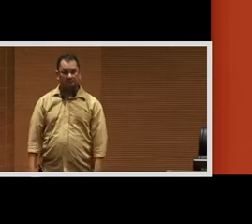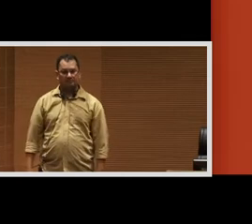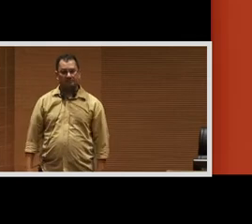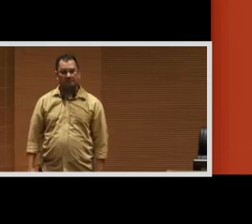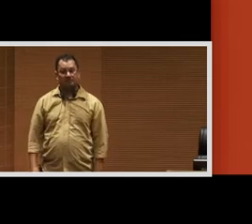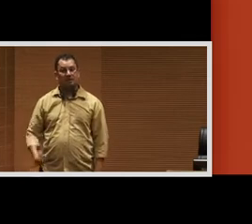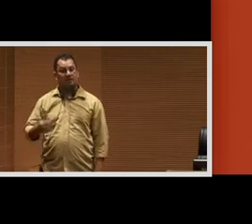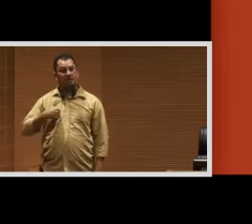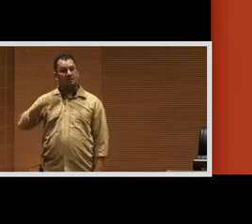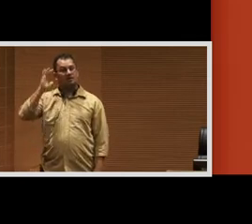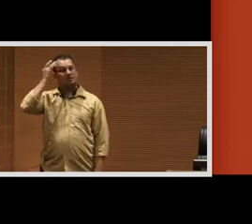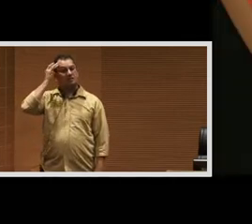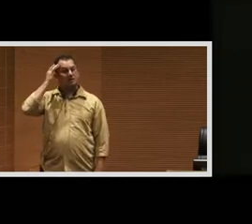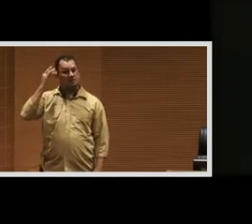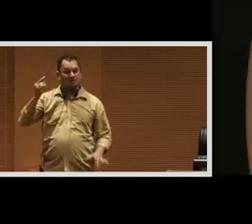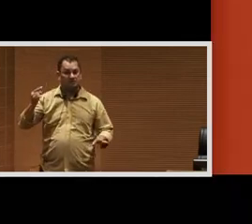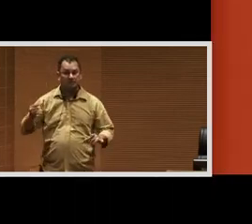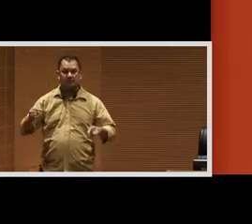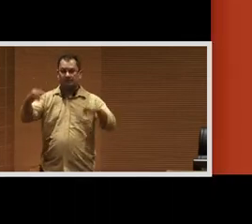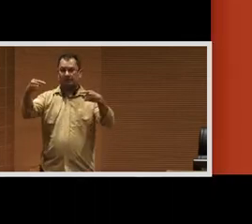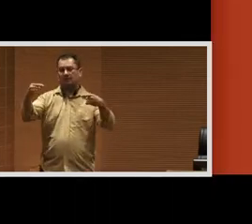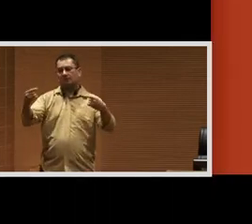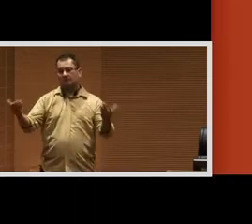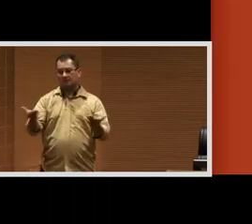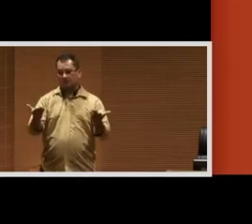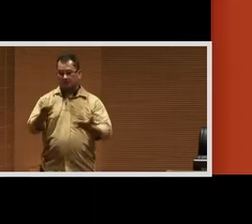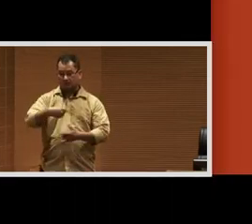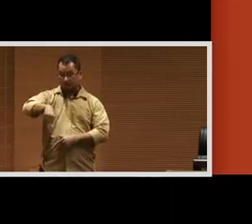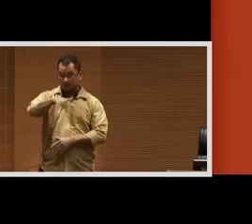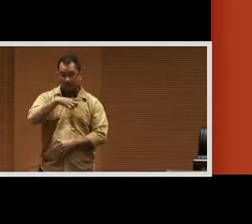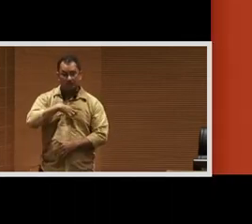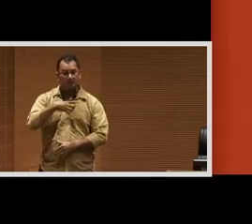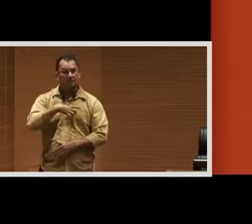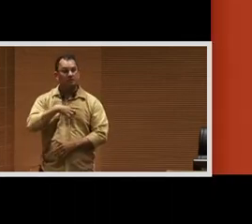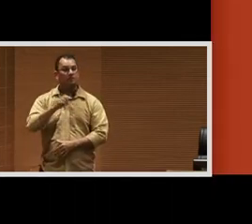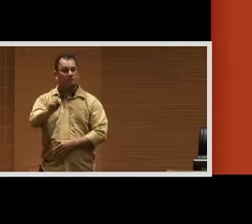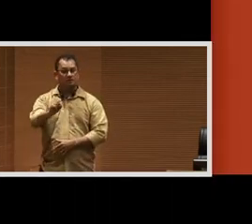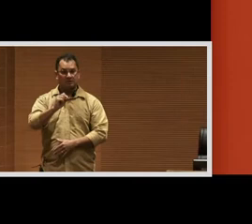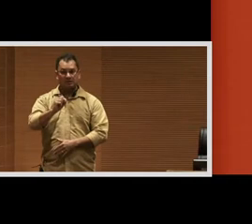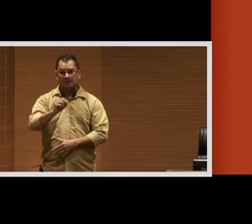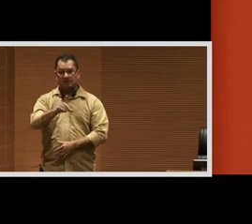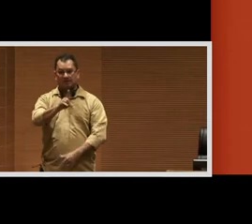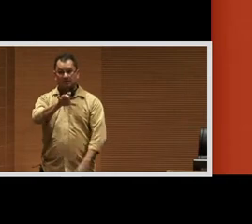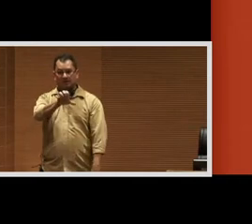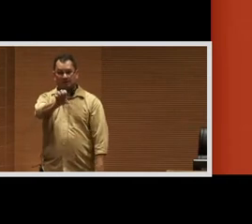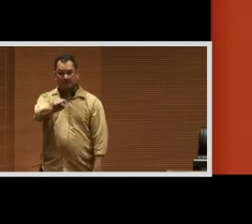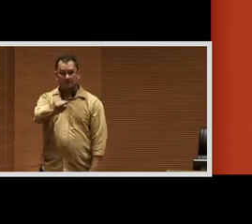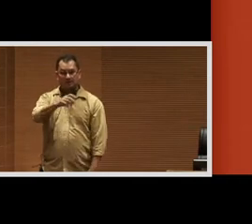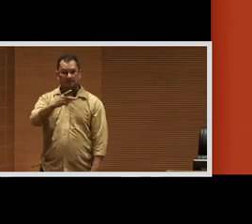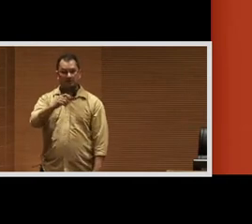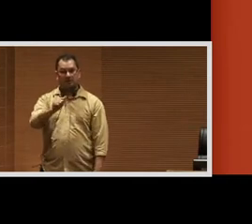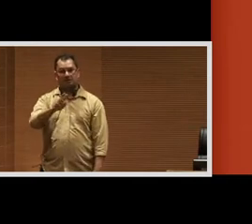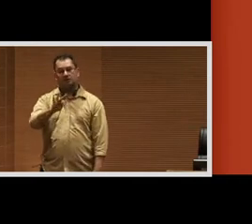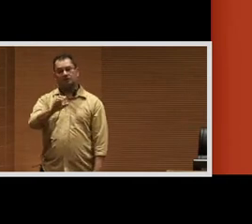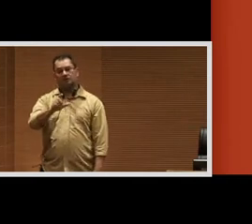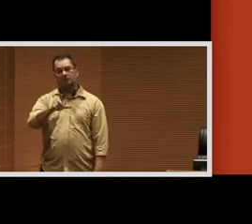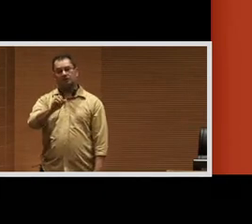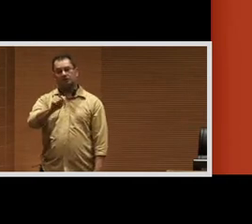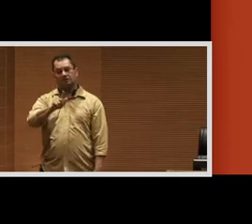E eu acho que o desafio que temos hoje é de despatologizar a vida